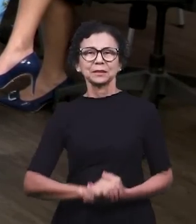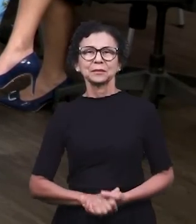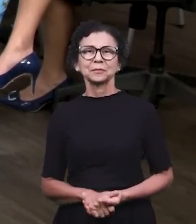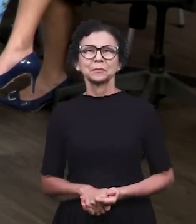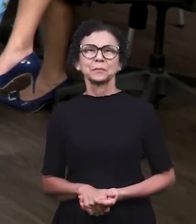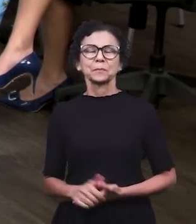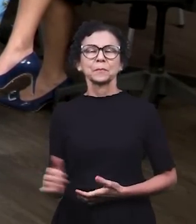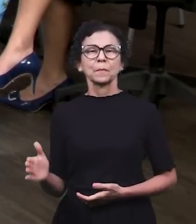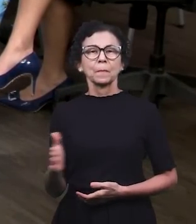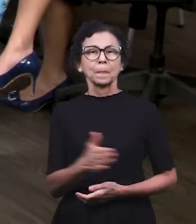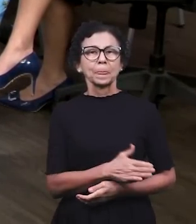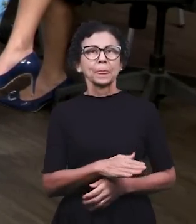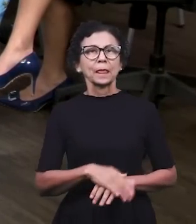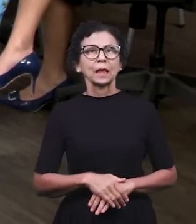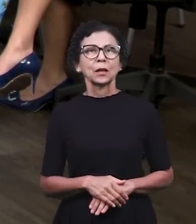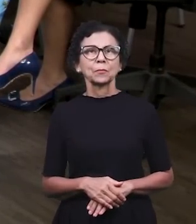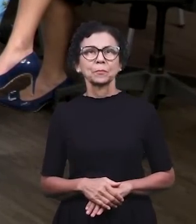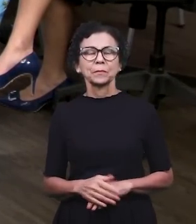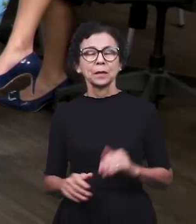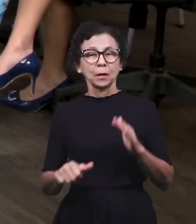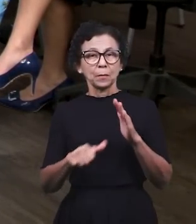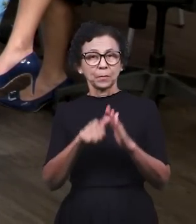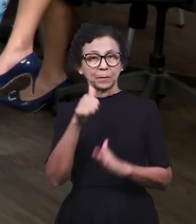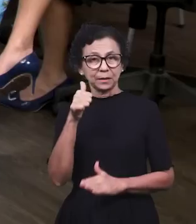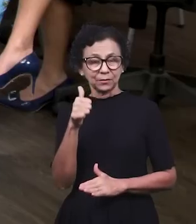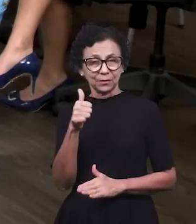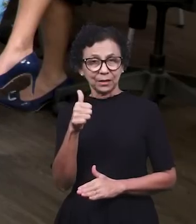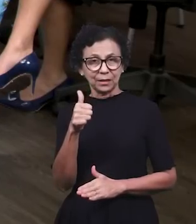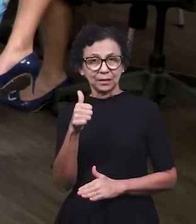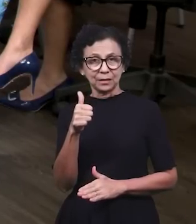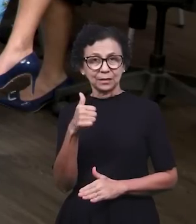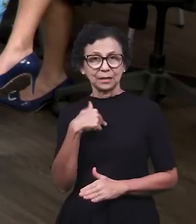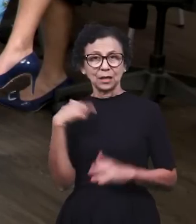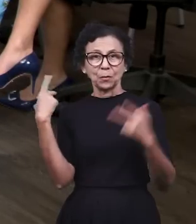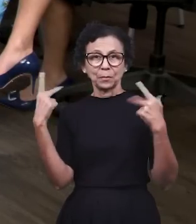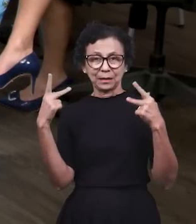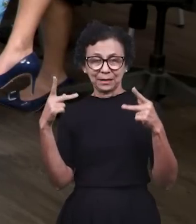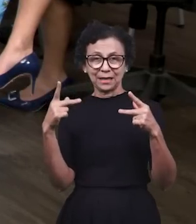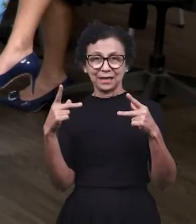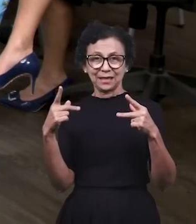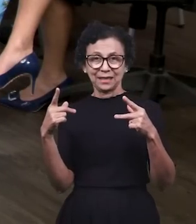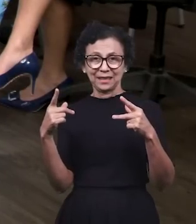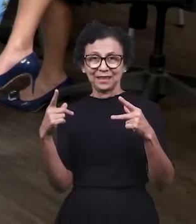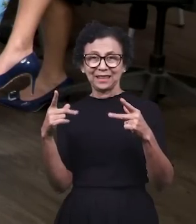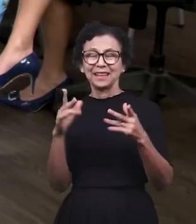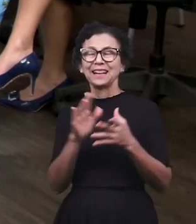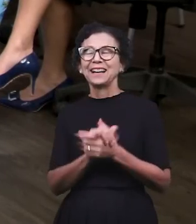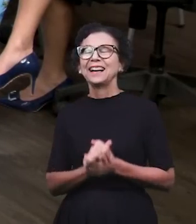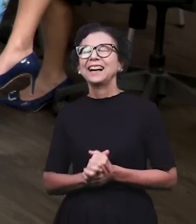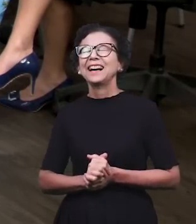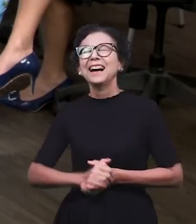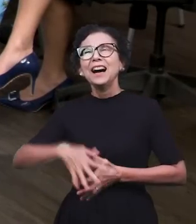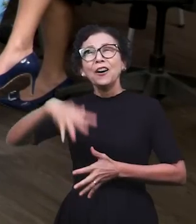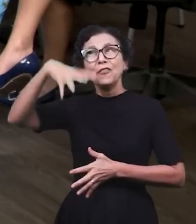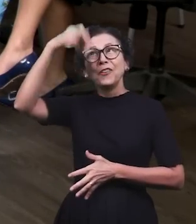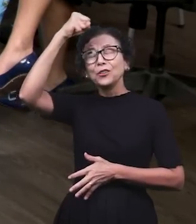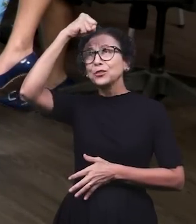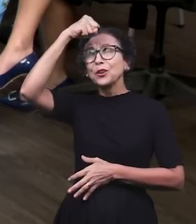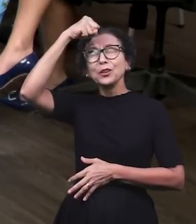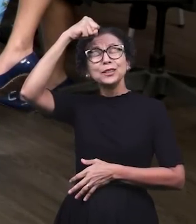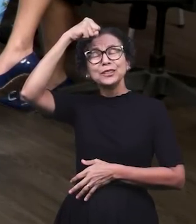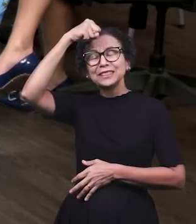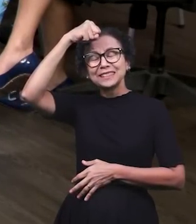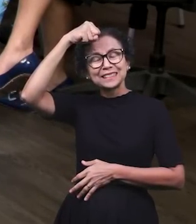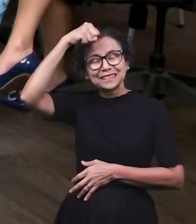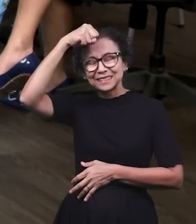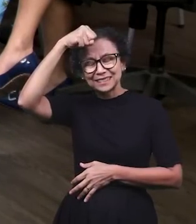esperta. a primeira vez que eu preguei na igreja, eu recebi uma bênção tão grande que faltou luz. Então eu não via ninguém e ninguém